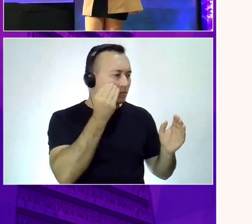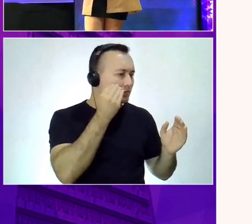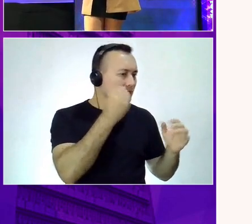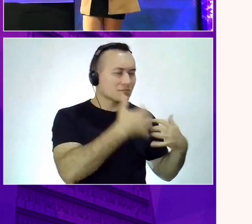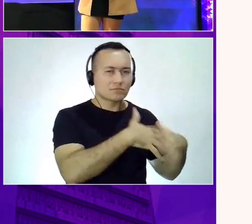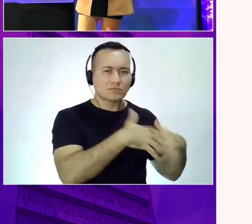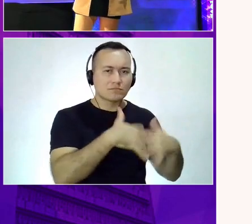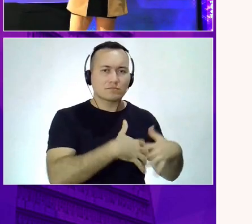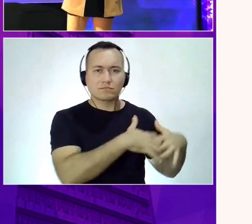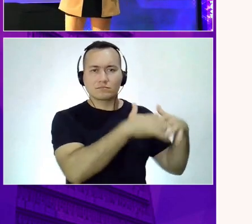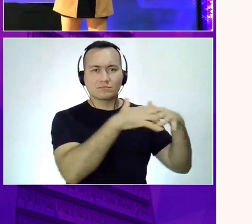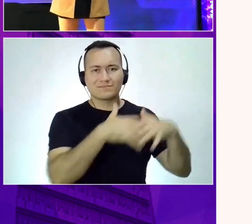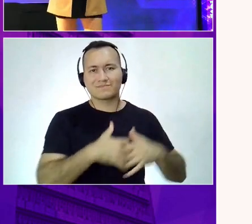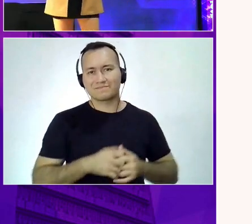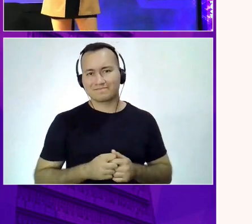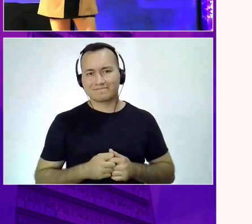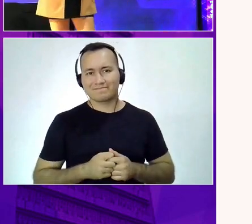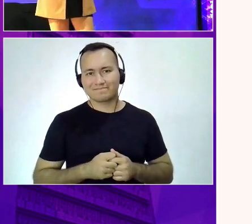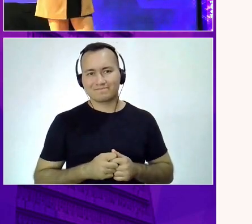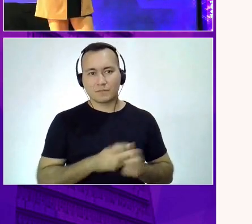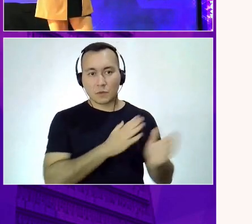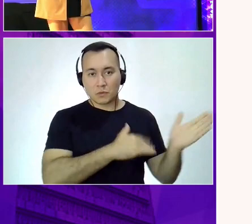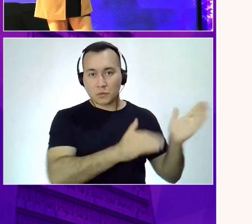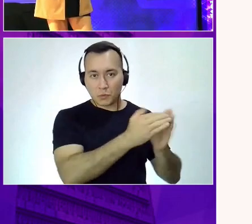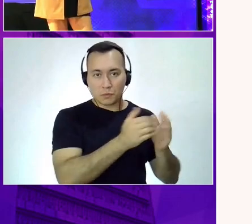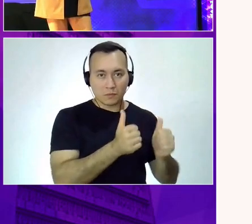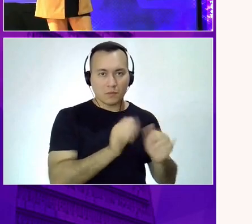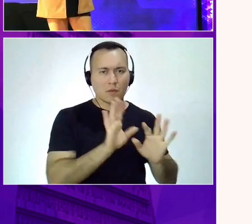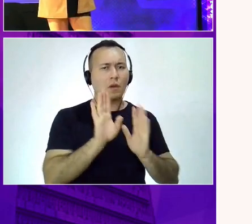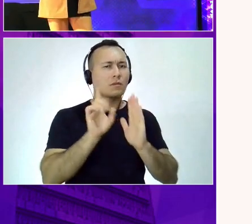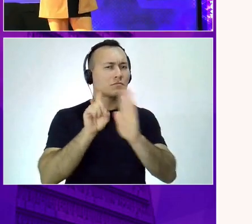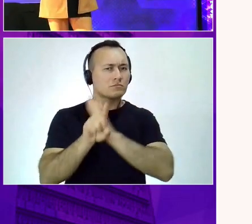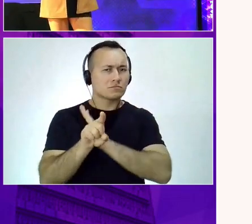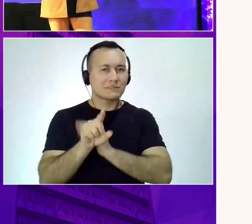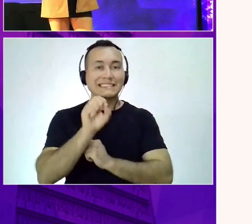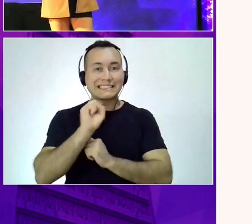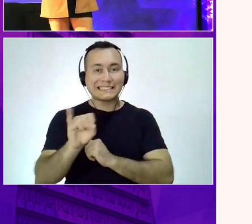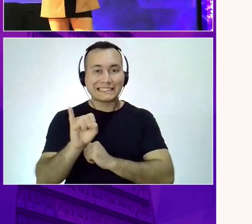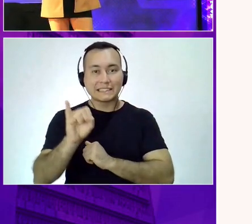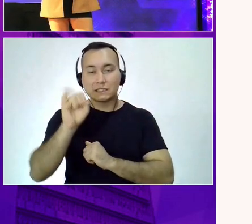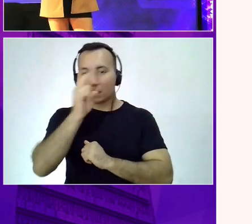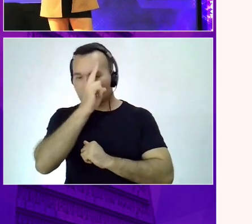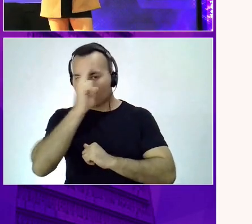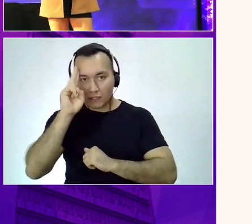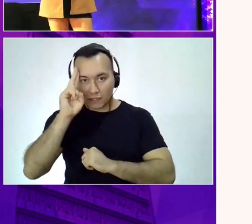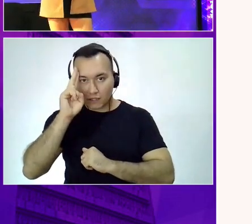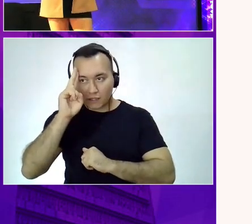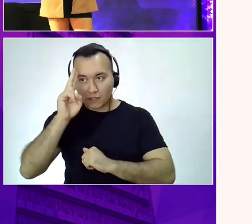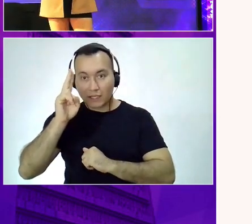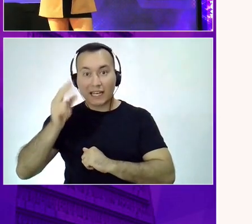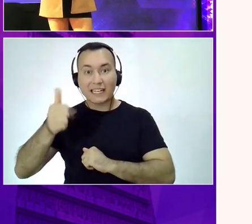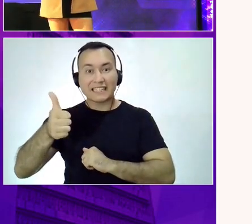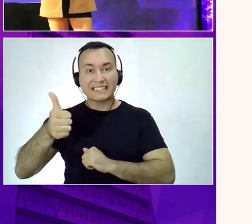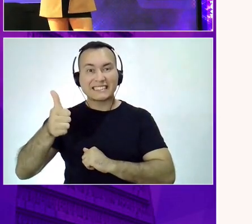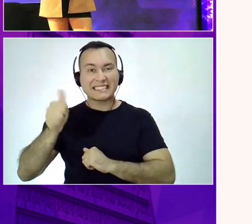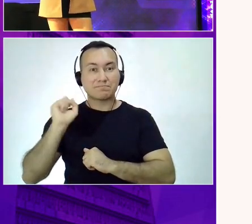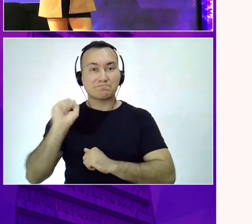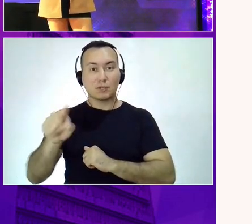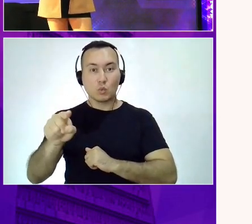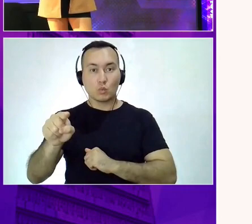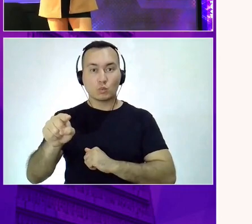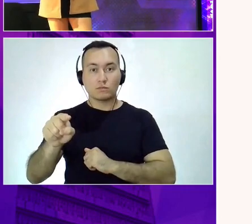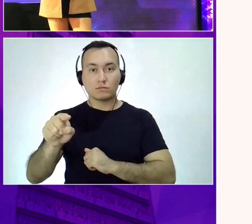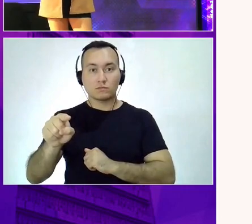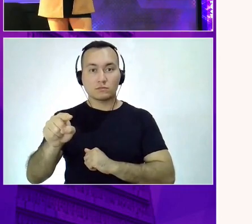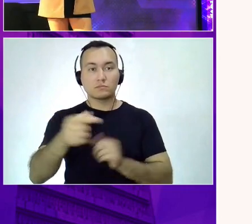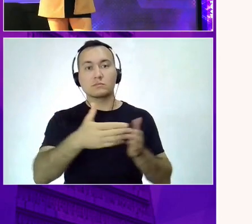1000 requisições, como que o sistema vai se comportar? Como que a gente vai conseguir fazer toda a orquestração dessas requisições?